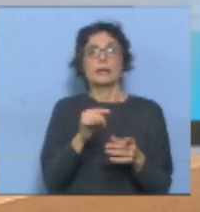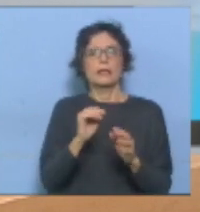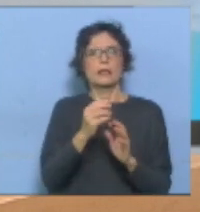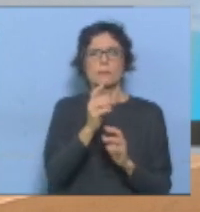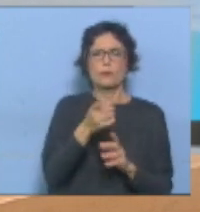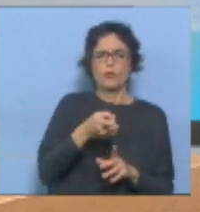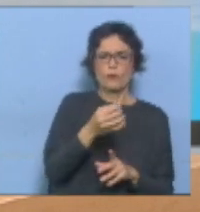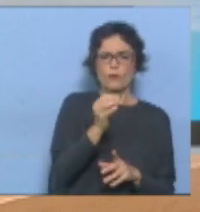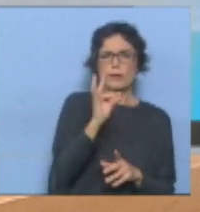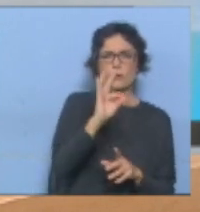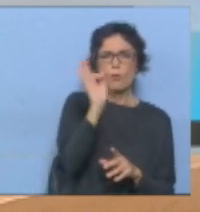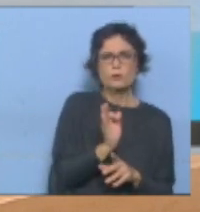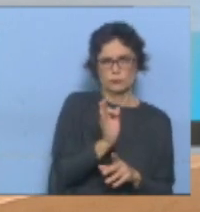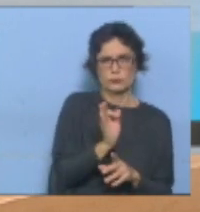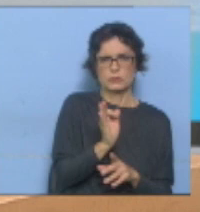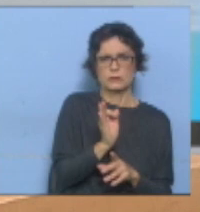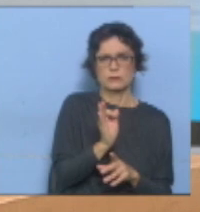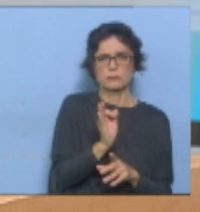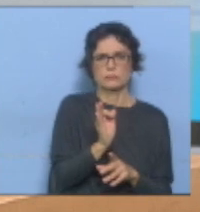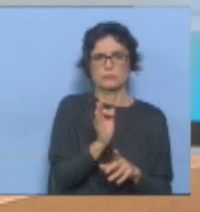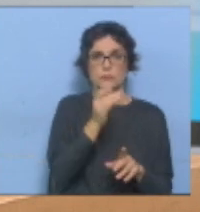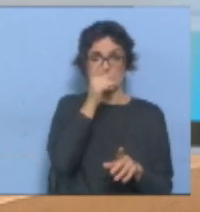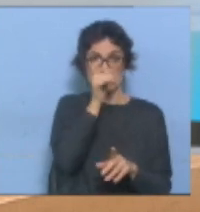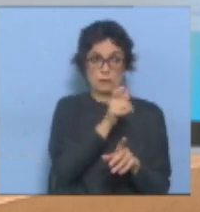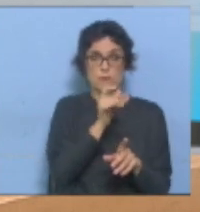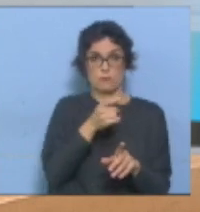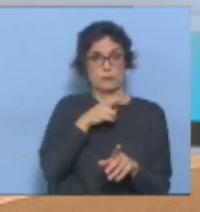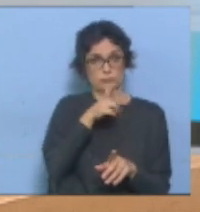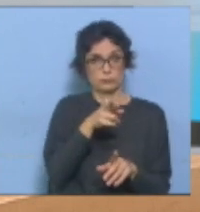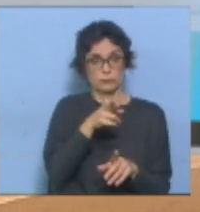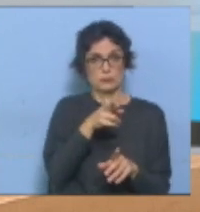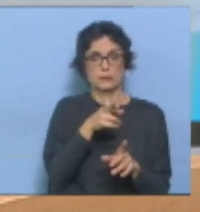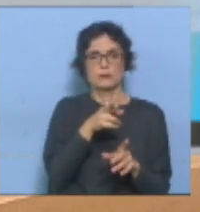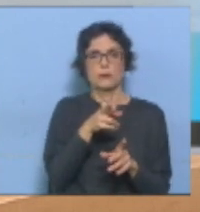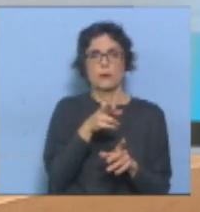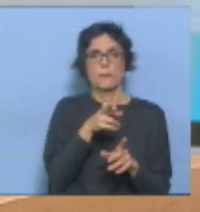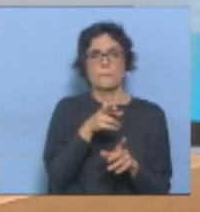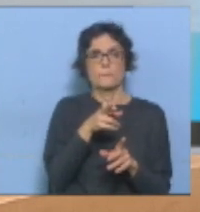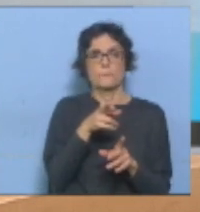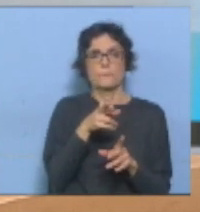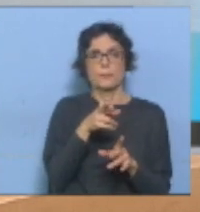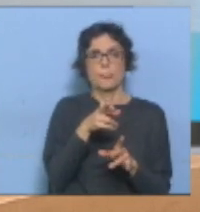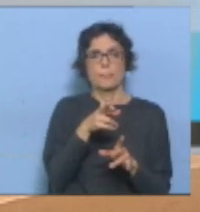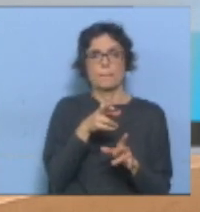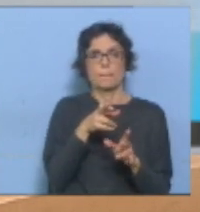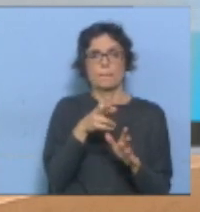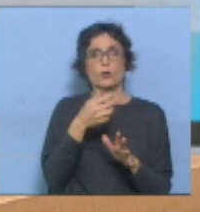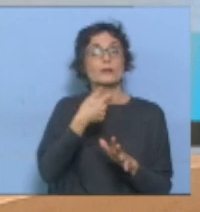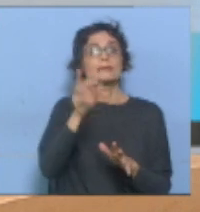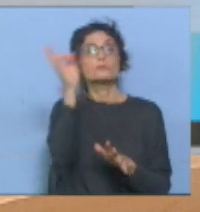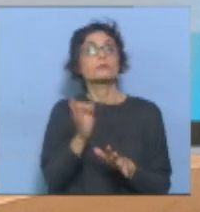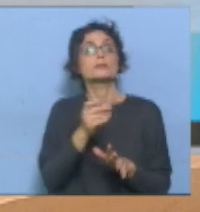priores de um universo em que todas as vigararias responderam, não tivemos 100% de respostas,